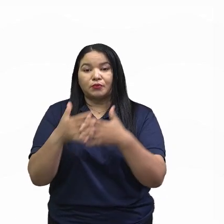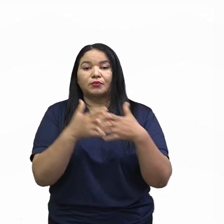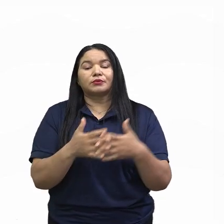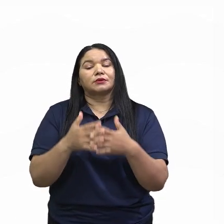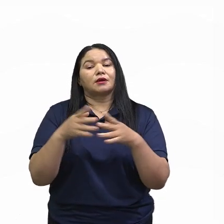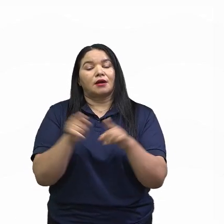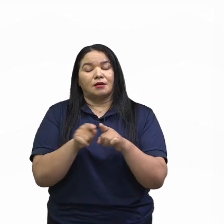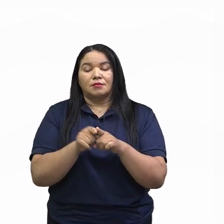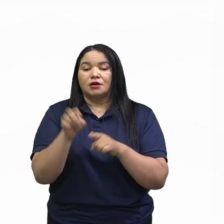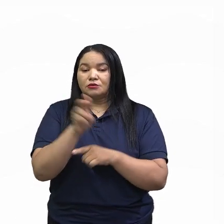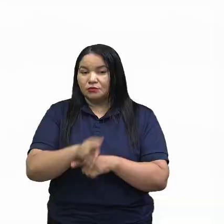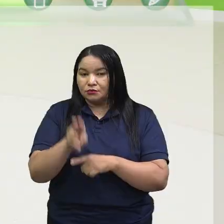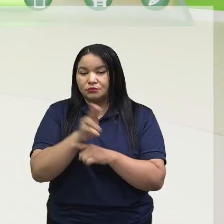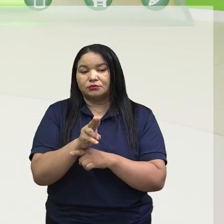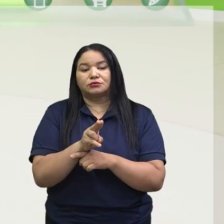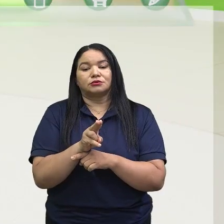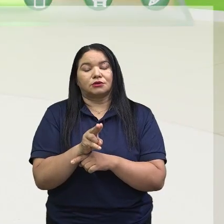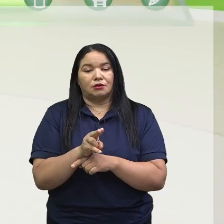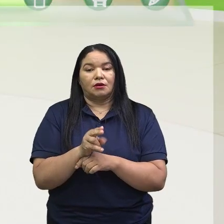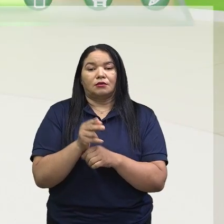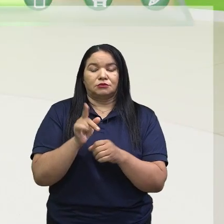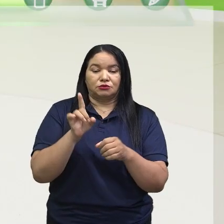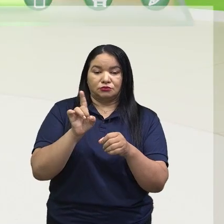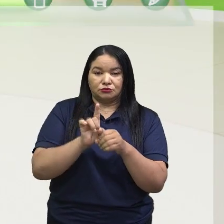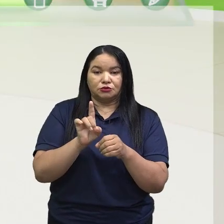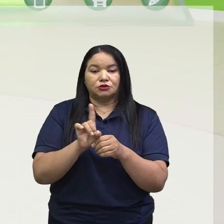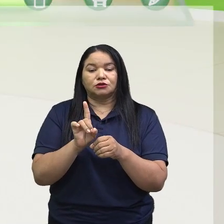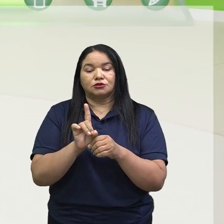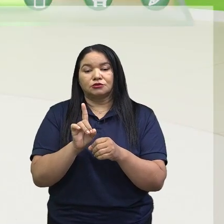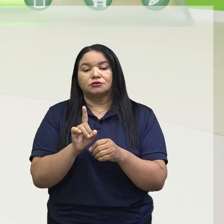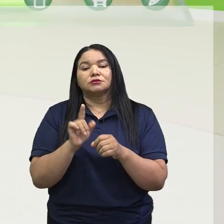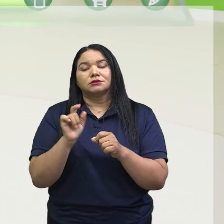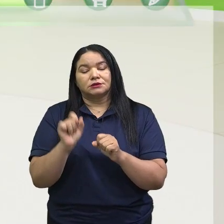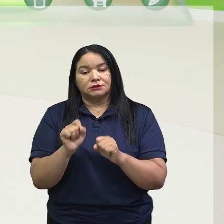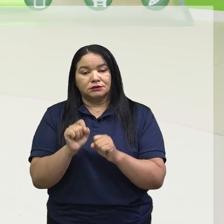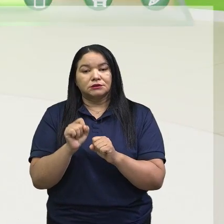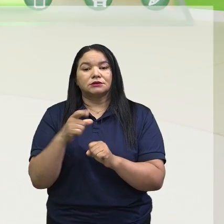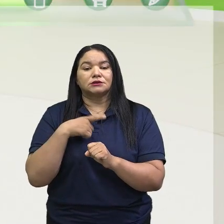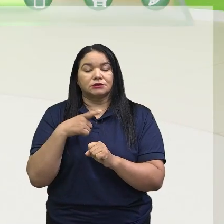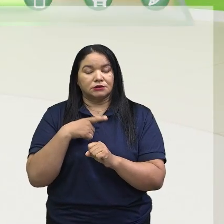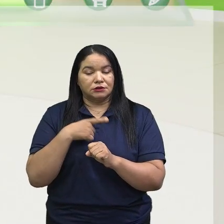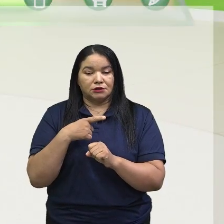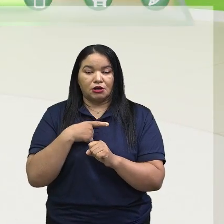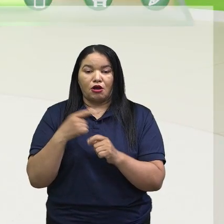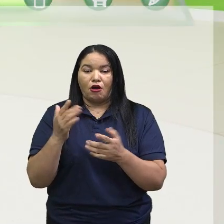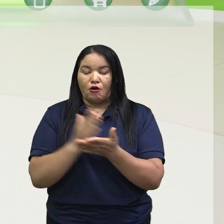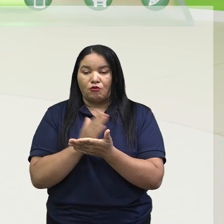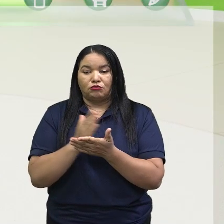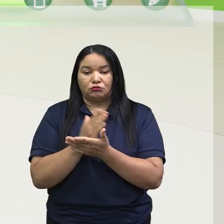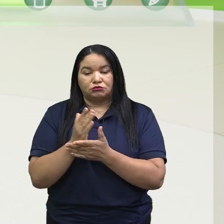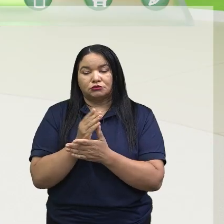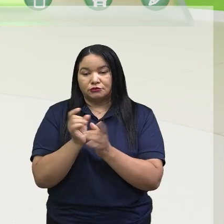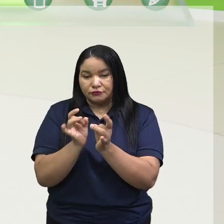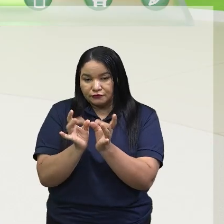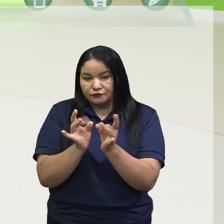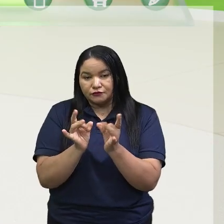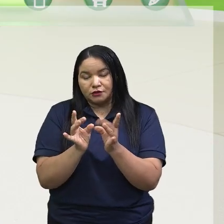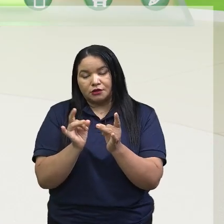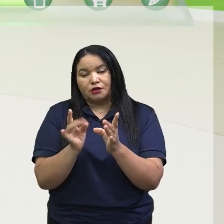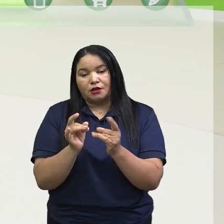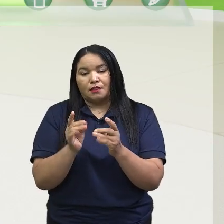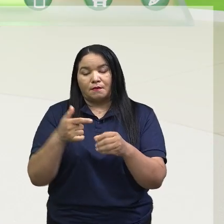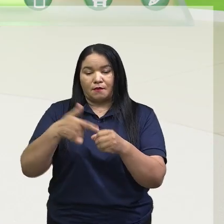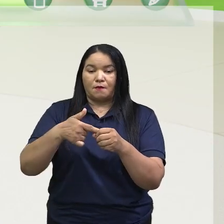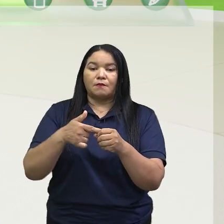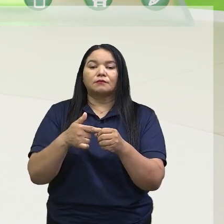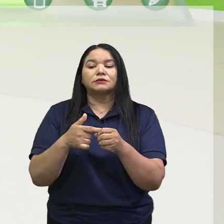utilizam aí o biodiesel para o seu funcionamento. Nós já temos aí nos postos de combustível a venda desse produto